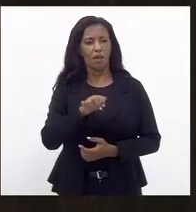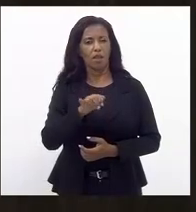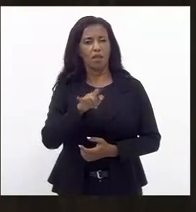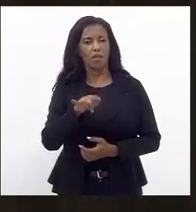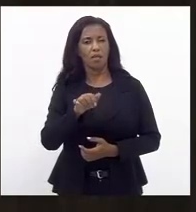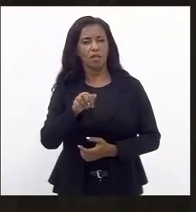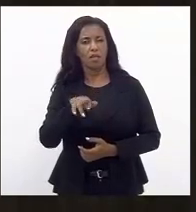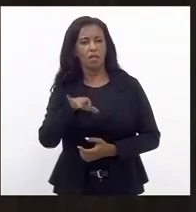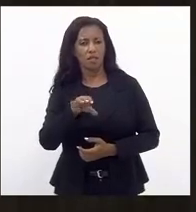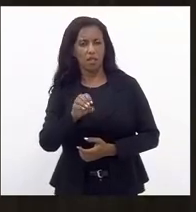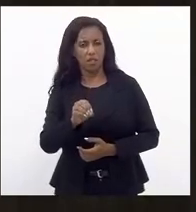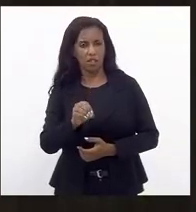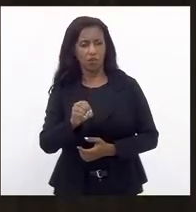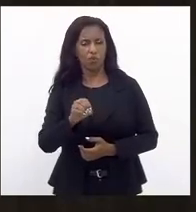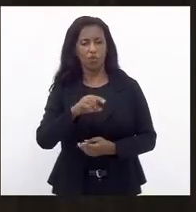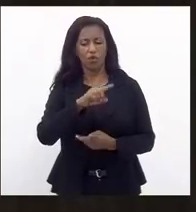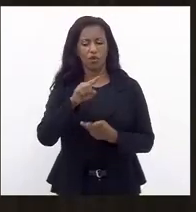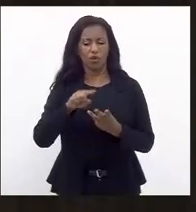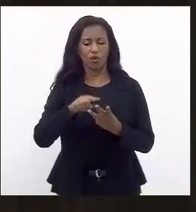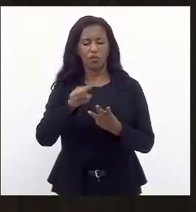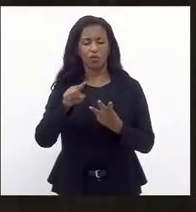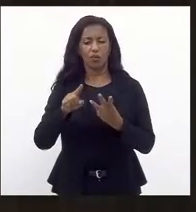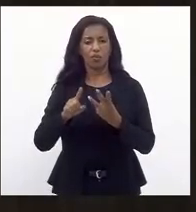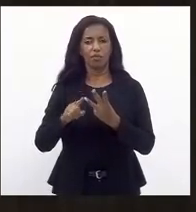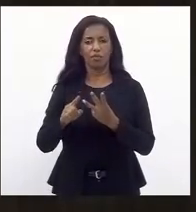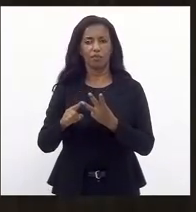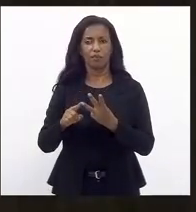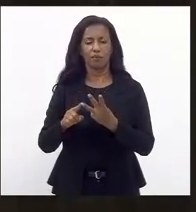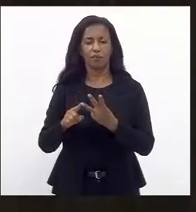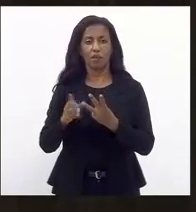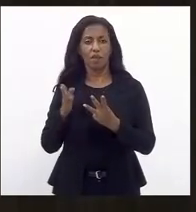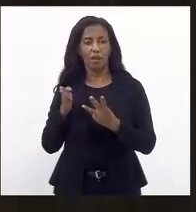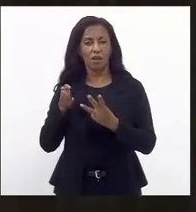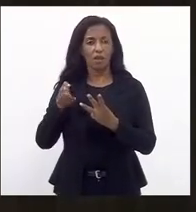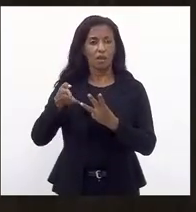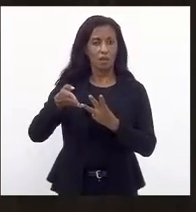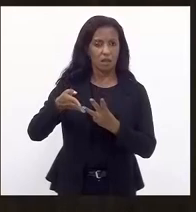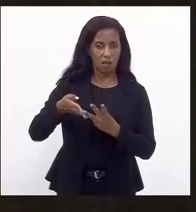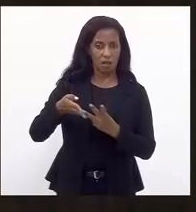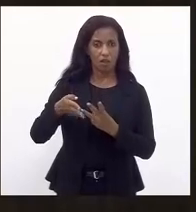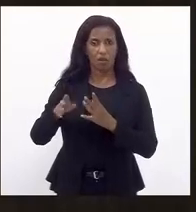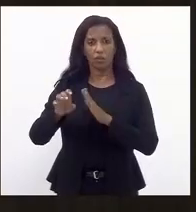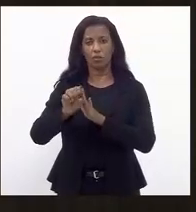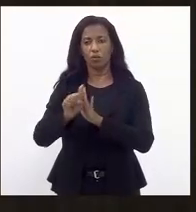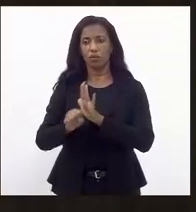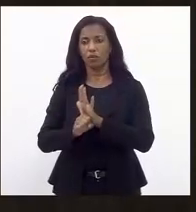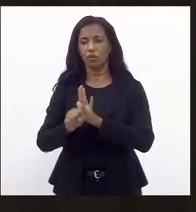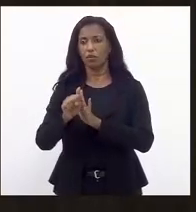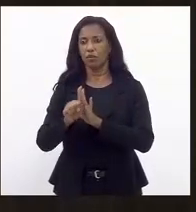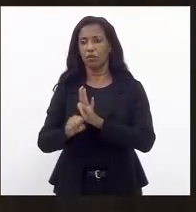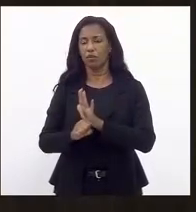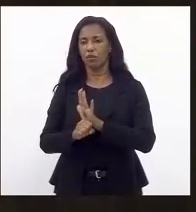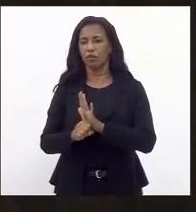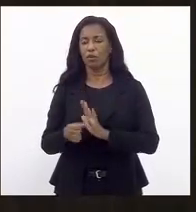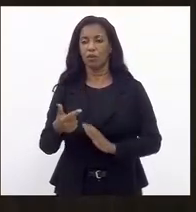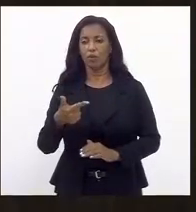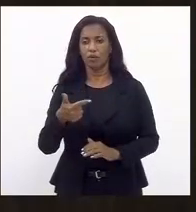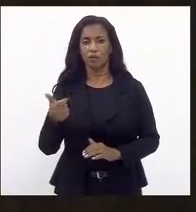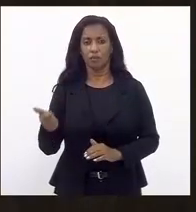e o terceiro movimento adentrando inclusive no século 21